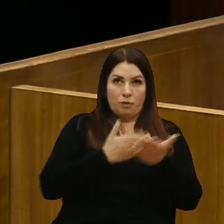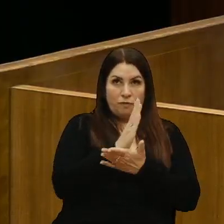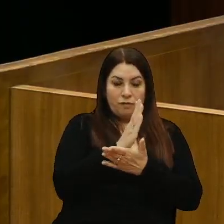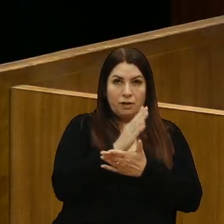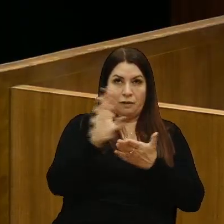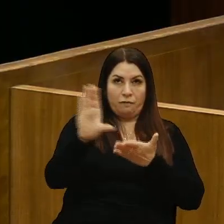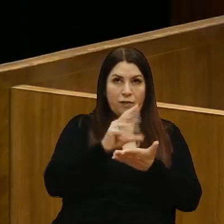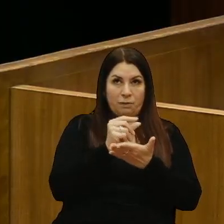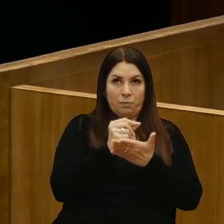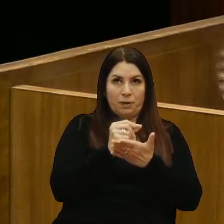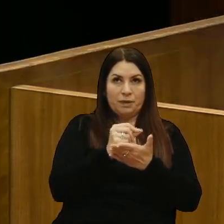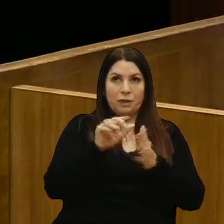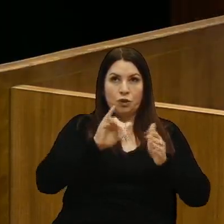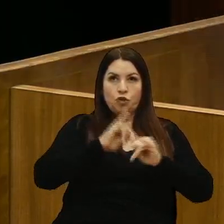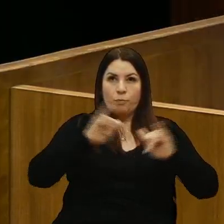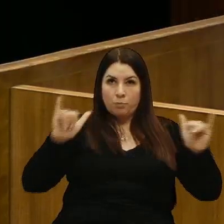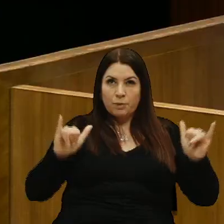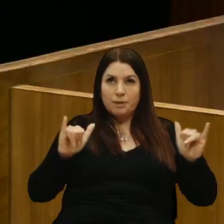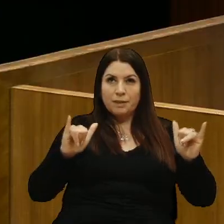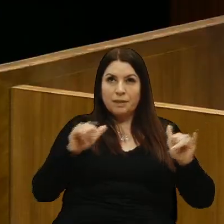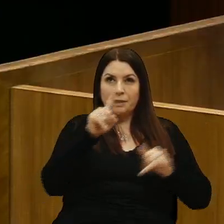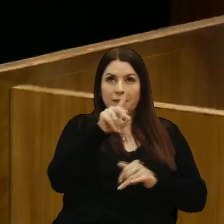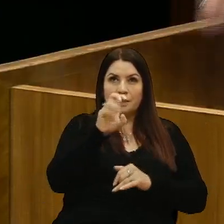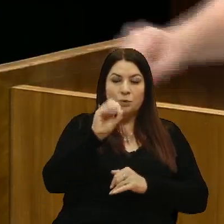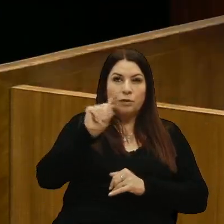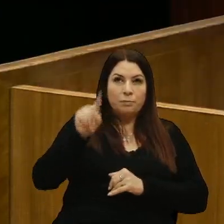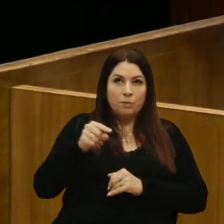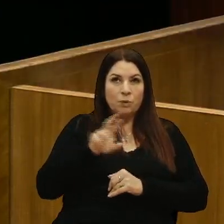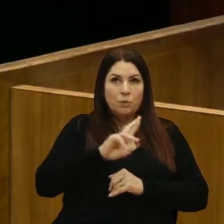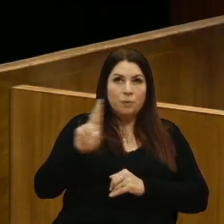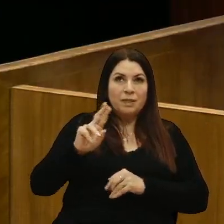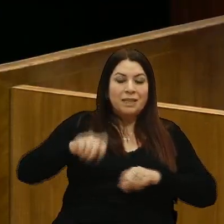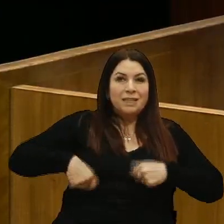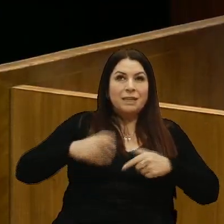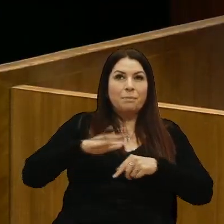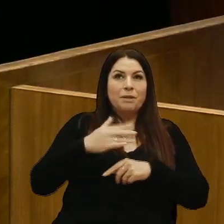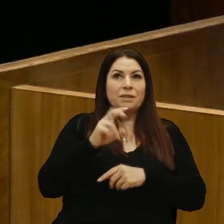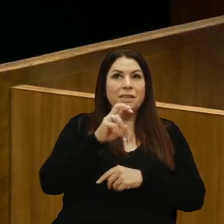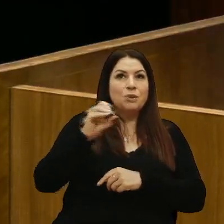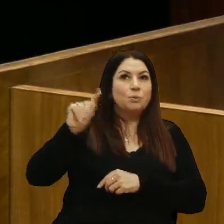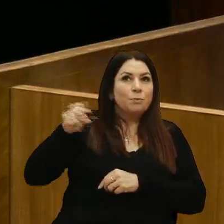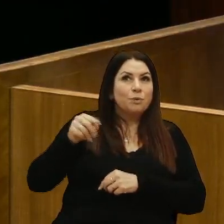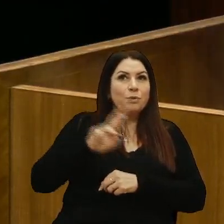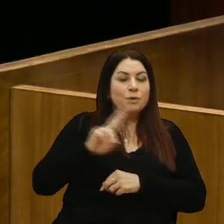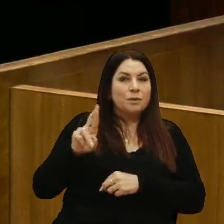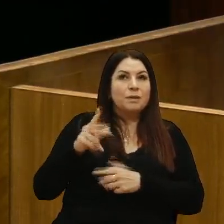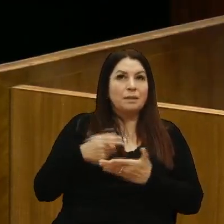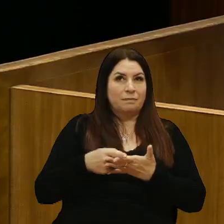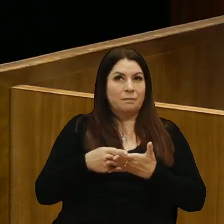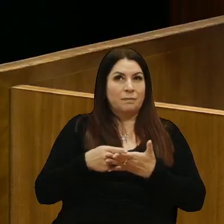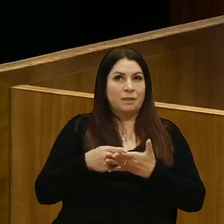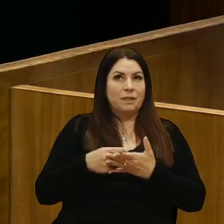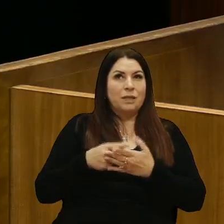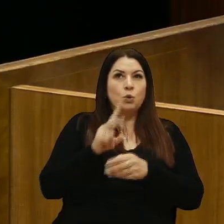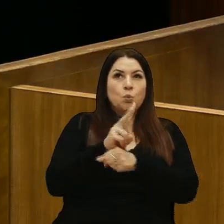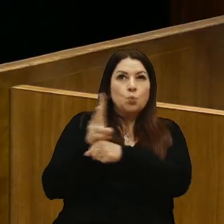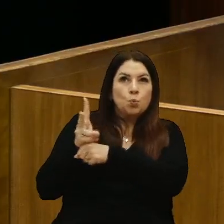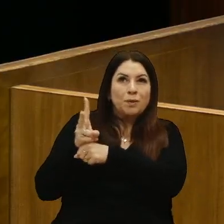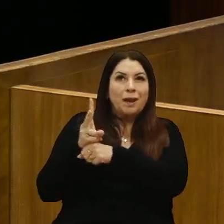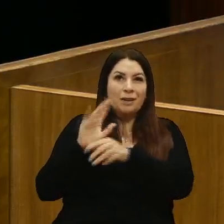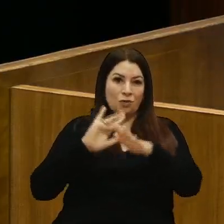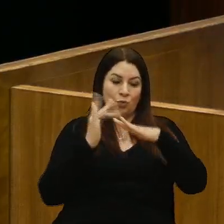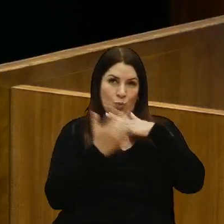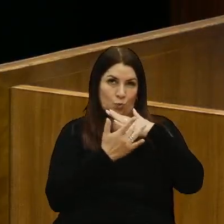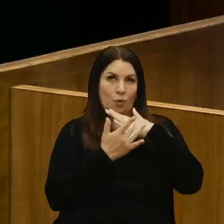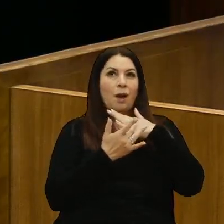verba suplementar de publicidade, 150 mil reais, gastando mais de 500 mil reais em monitoramento de rede